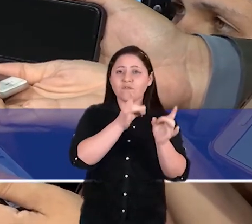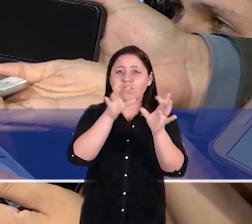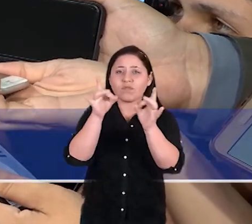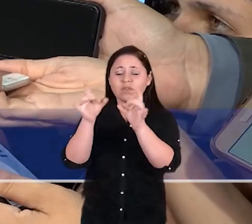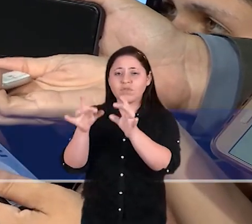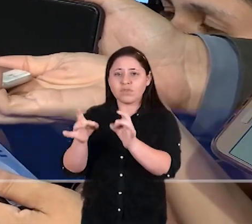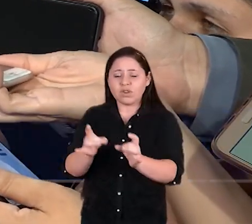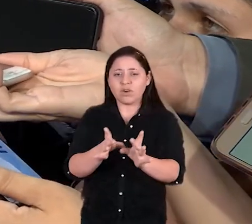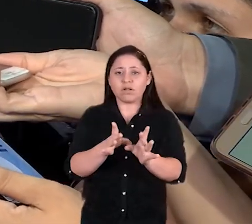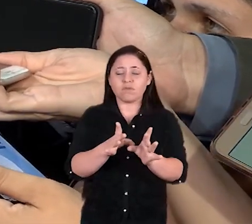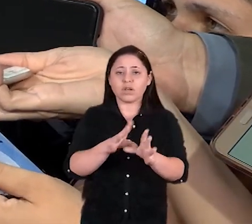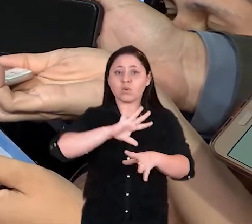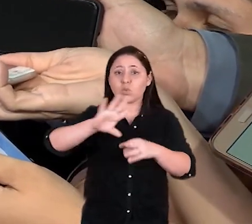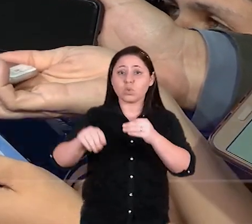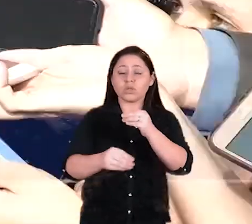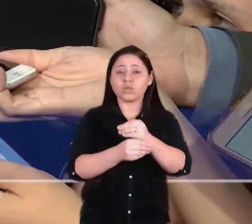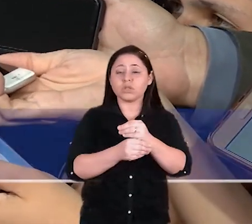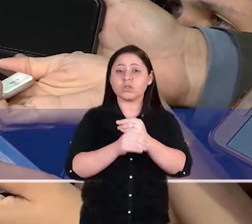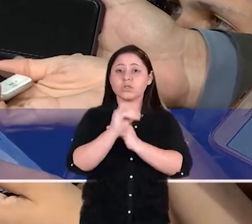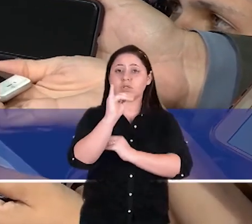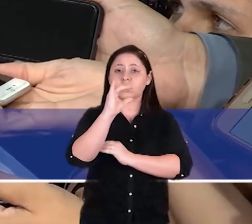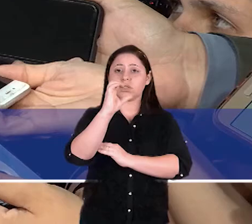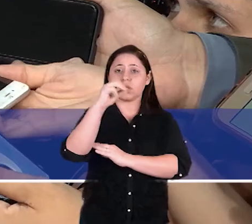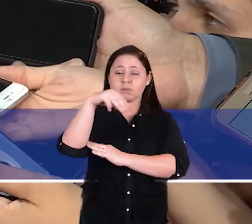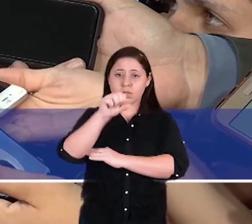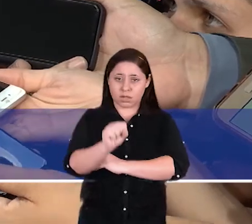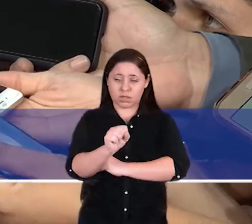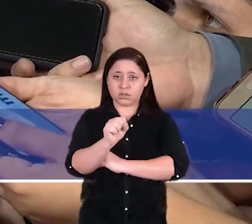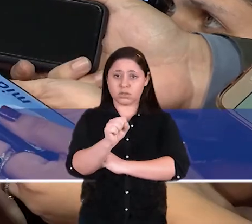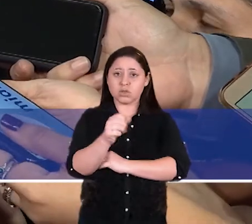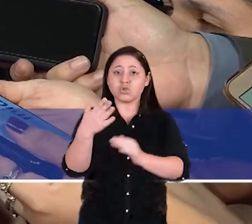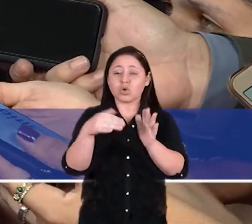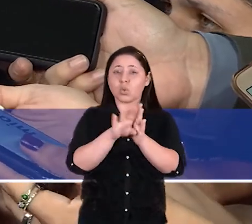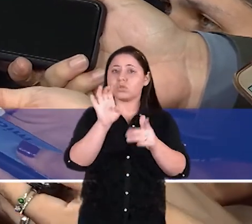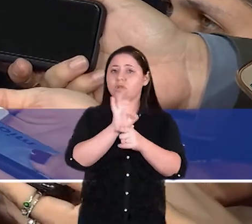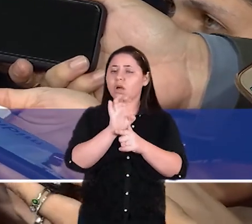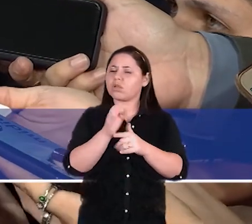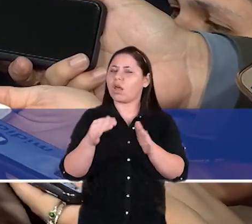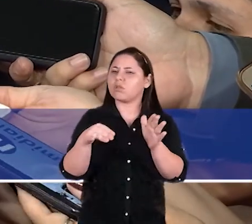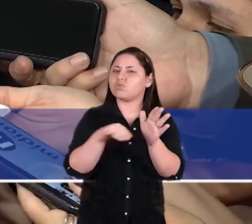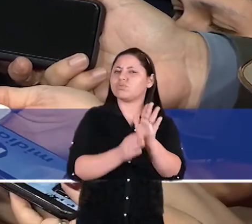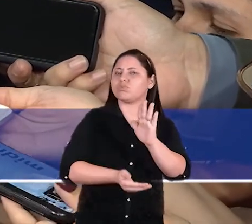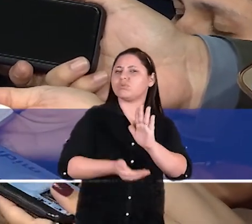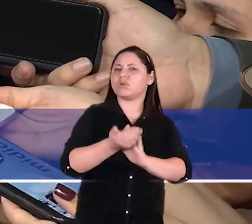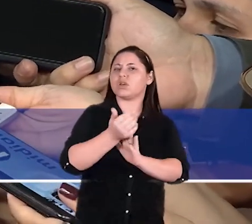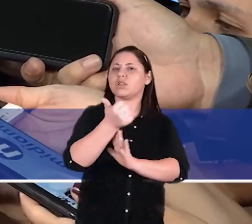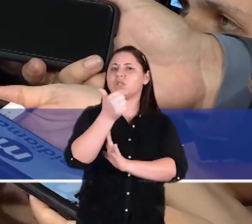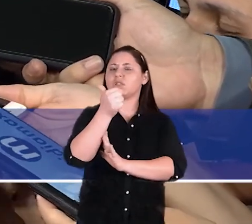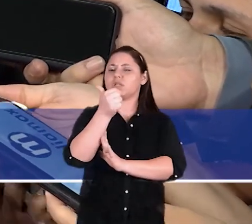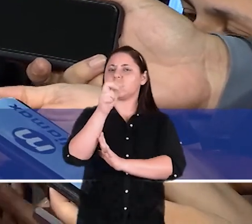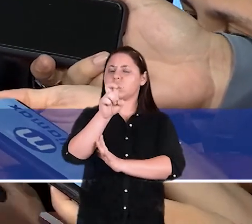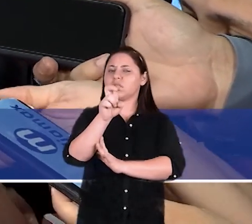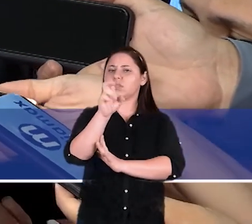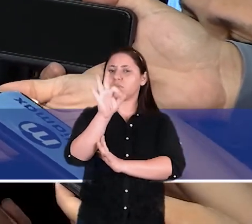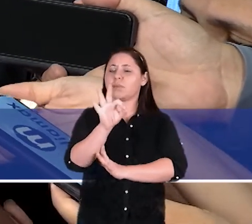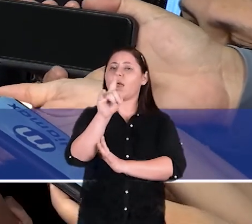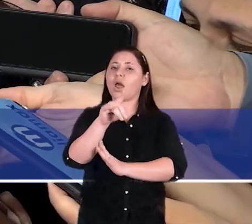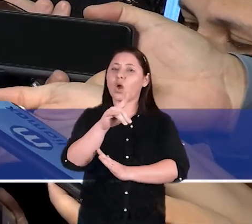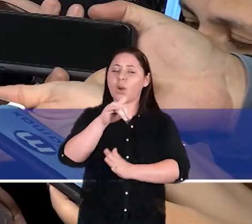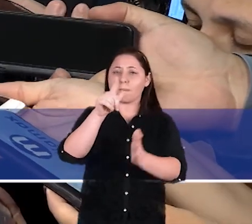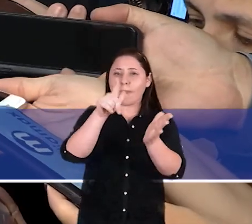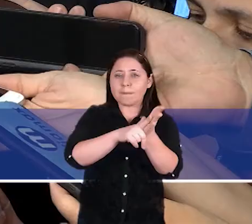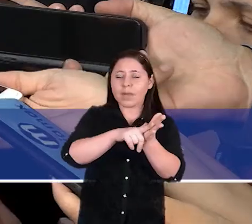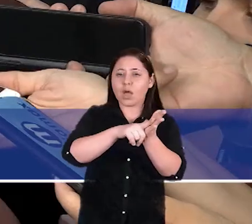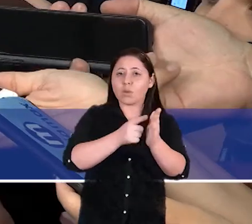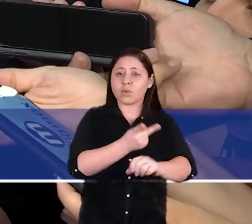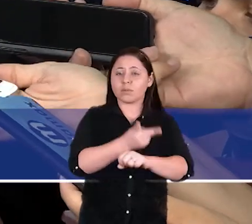segmento da venda do varejo, um incremento de ICMS, que chegou em alguns estados até 15%. Então, o nota premiada é para